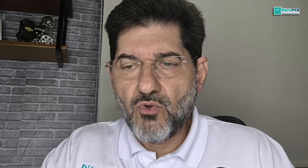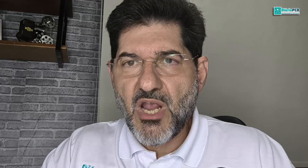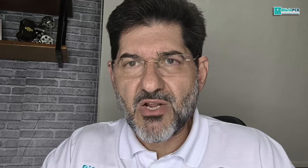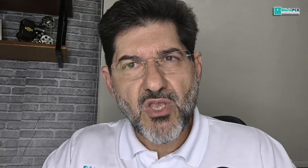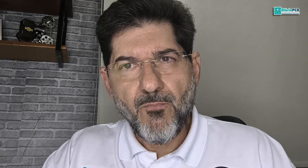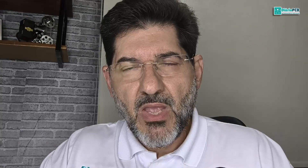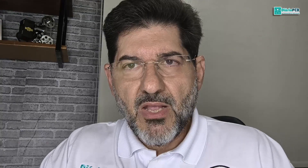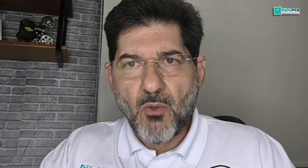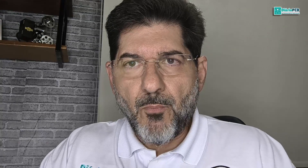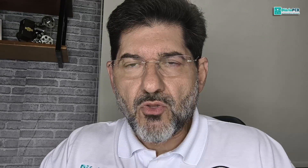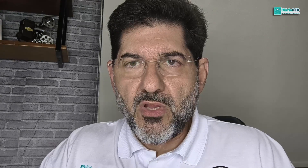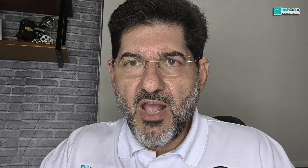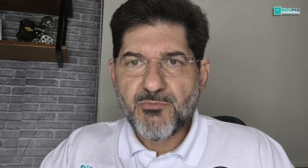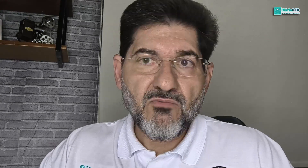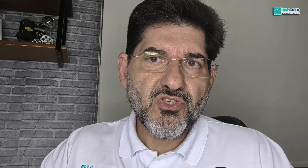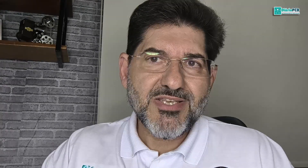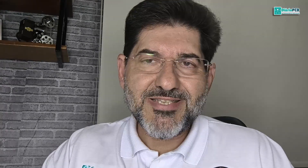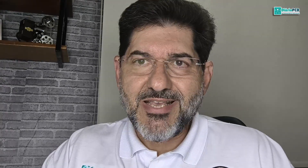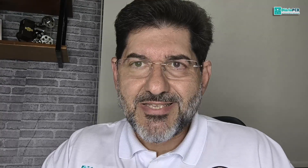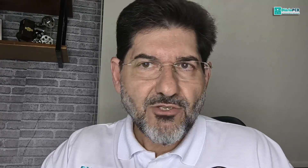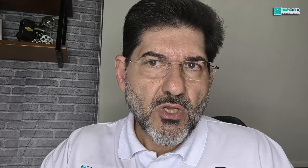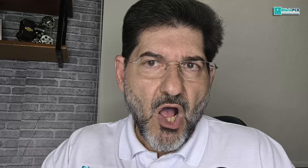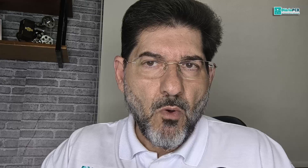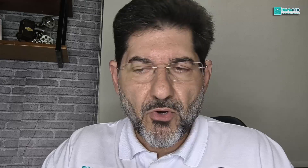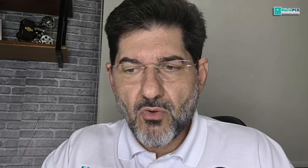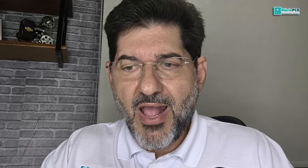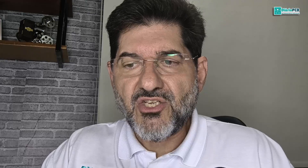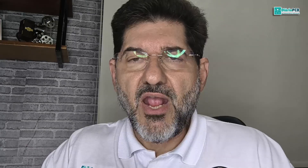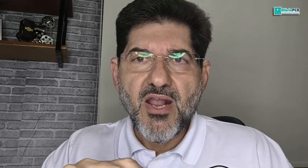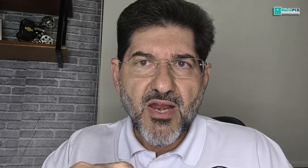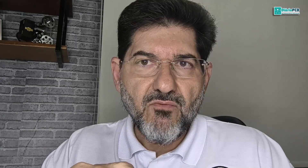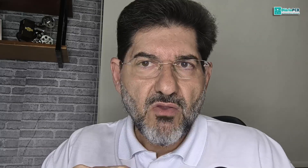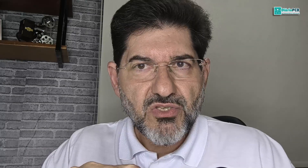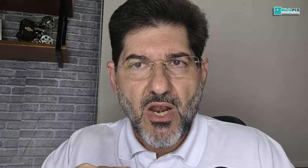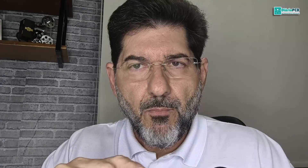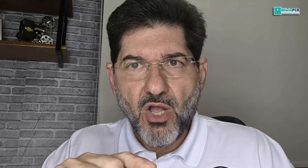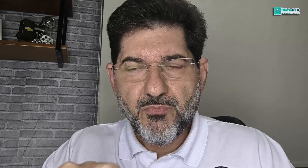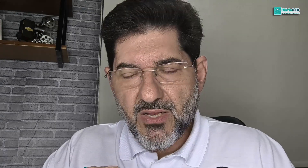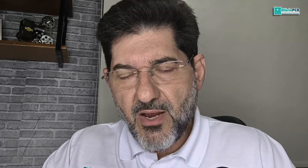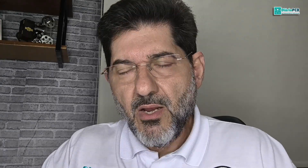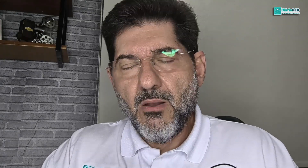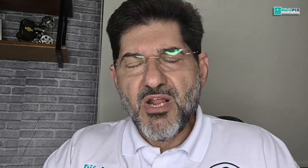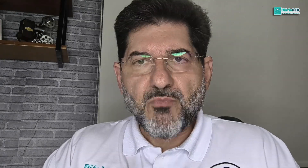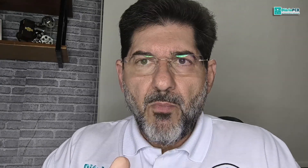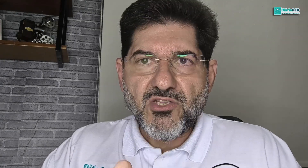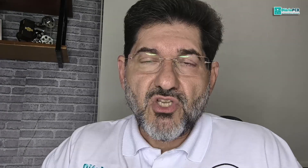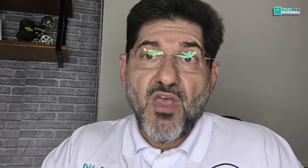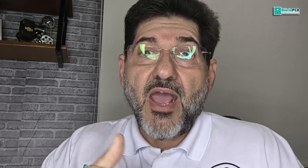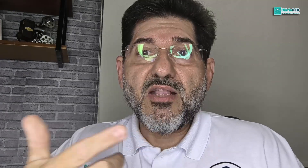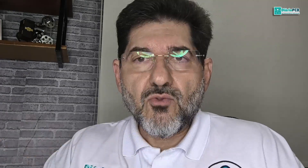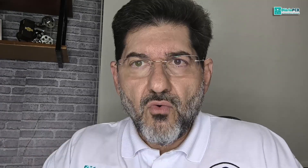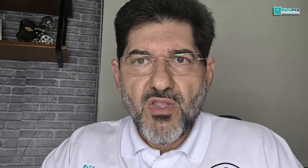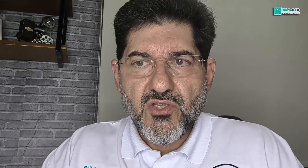a equipe do Jean Marcel, tem uma oportunidade para você sensacional, uma oportunidade incrível que você não pode perder, principalmente